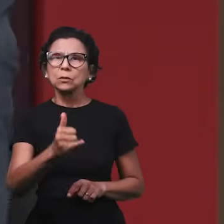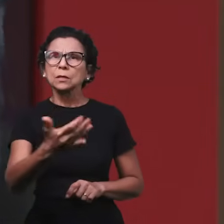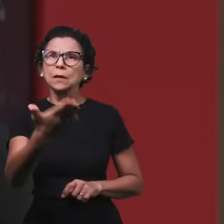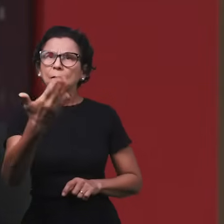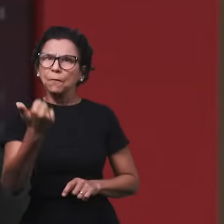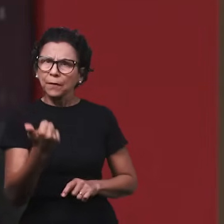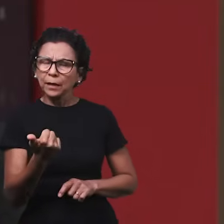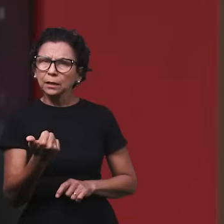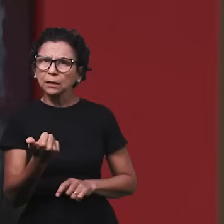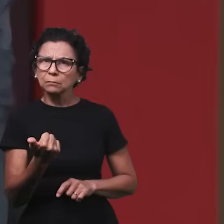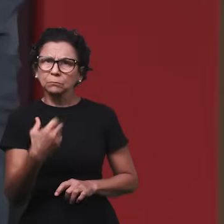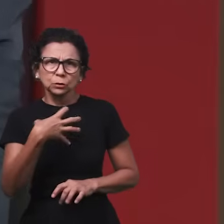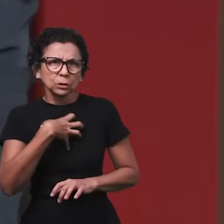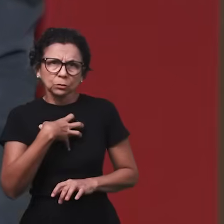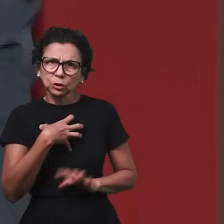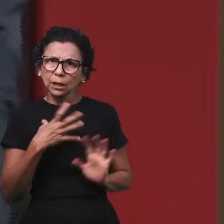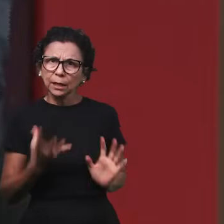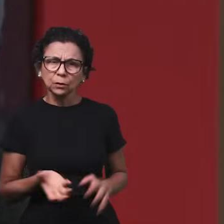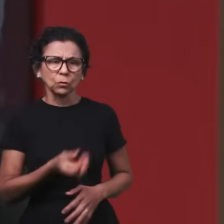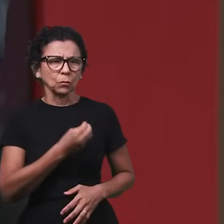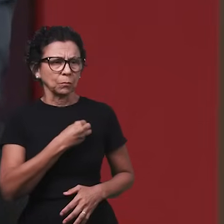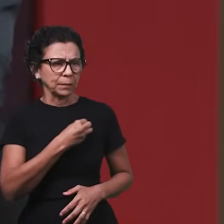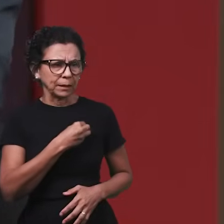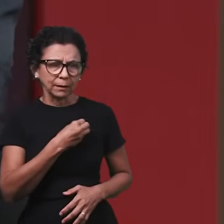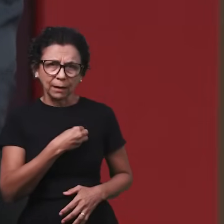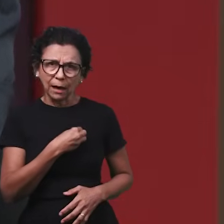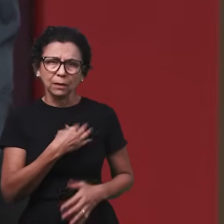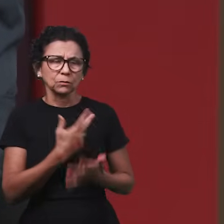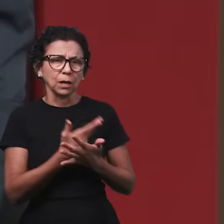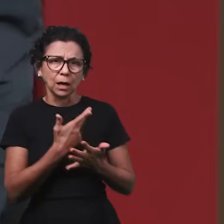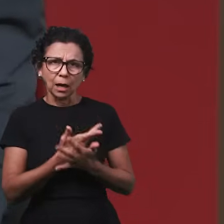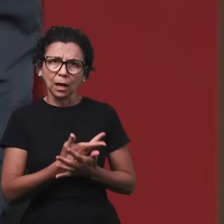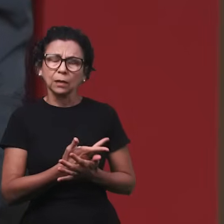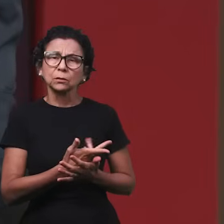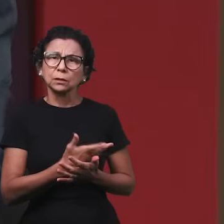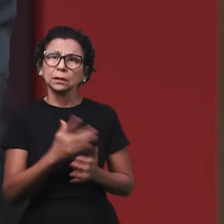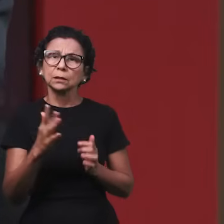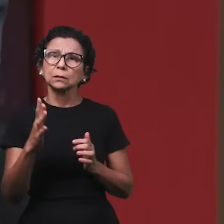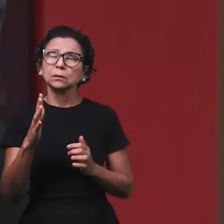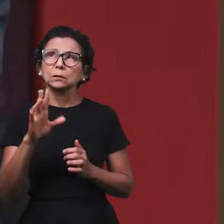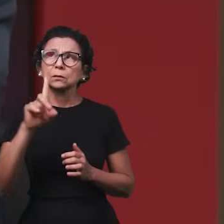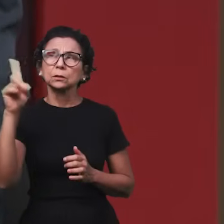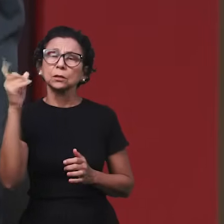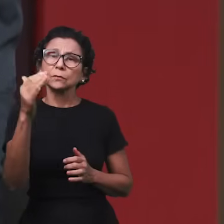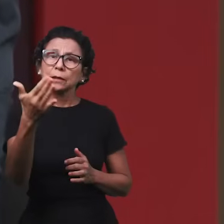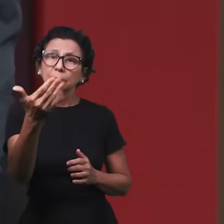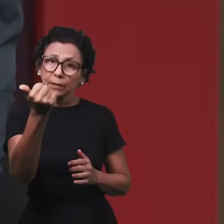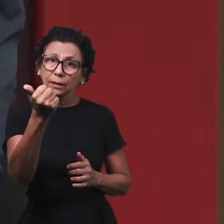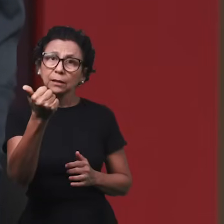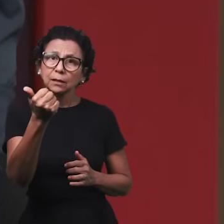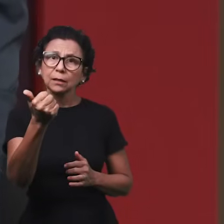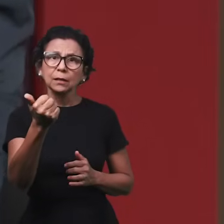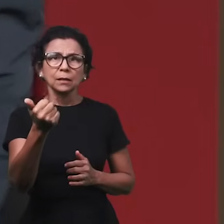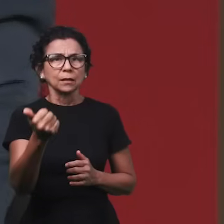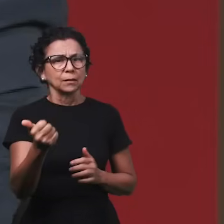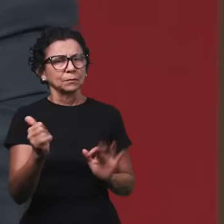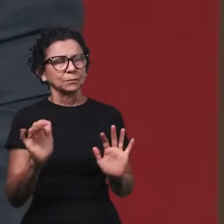mas não permaneça daquele jeito, né? Mas tenha uma vida transformada diante do Senhor, uma vida nova na presença do Senhor.